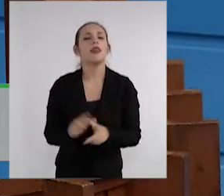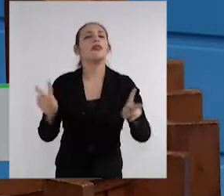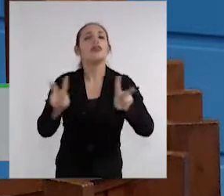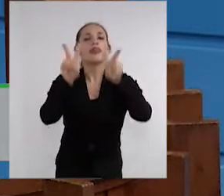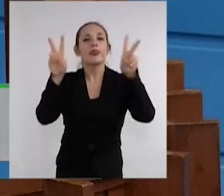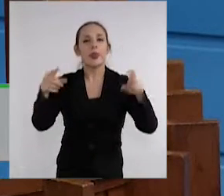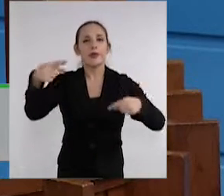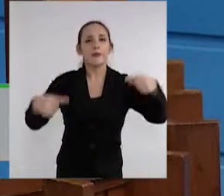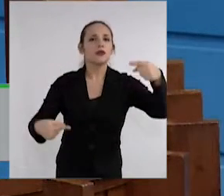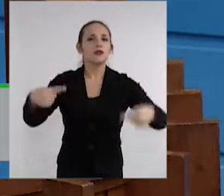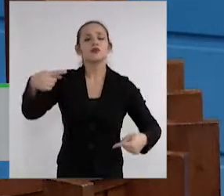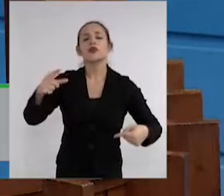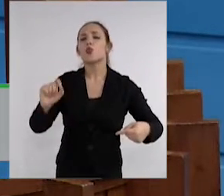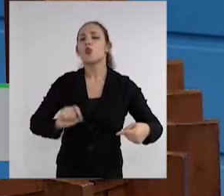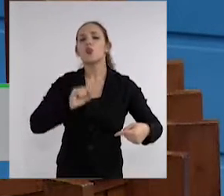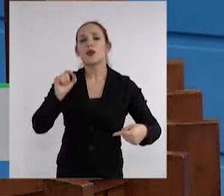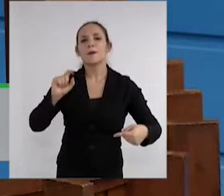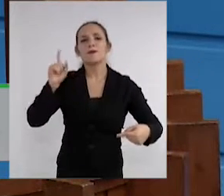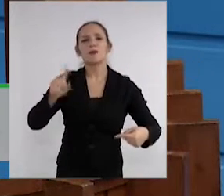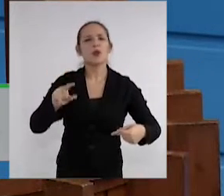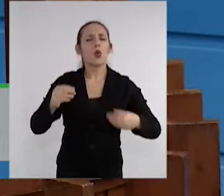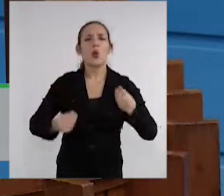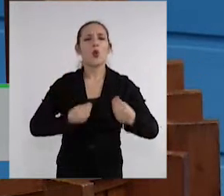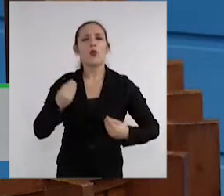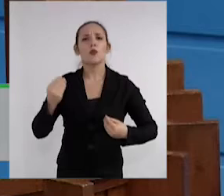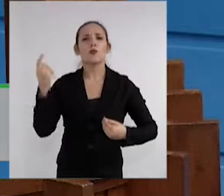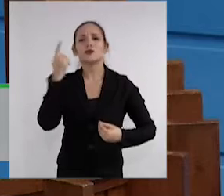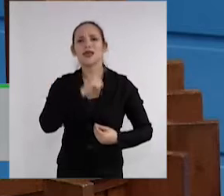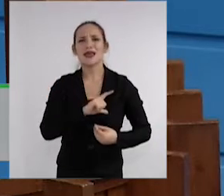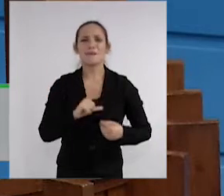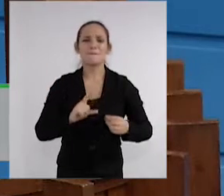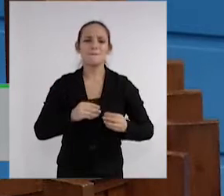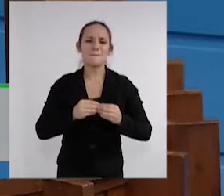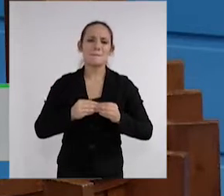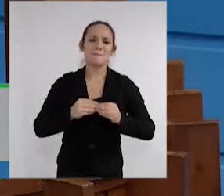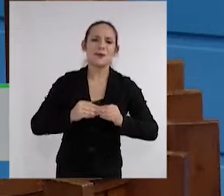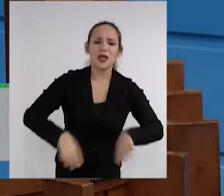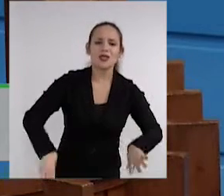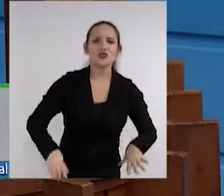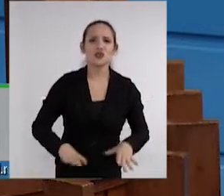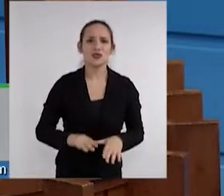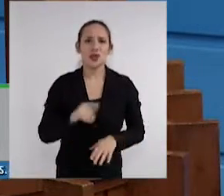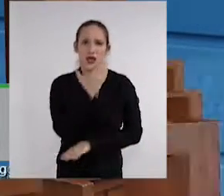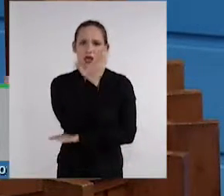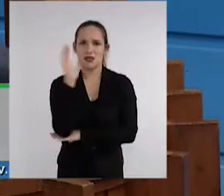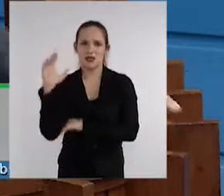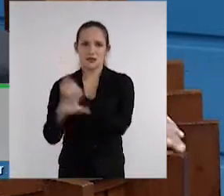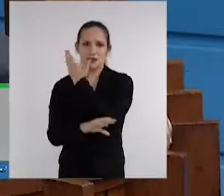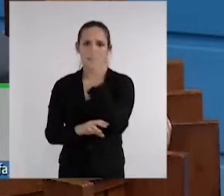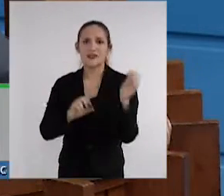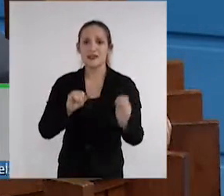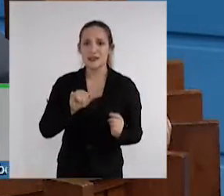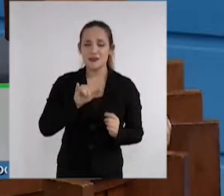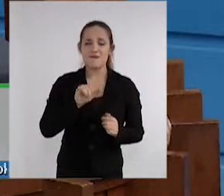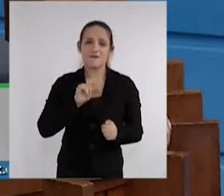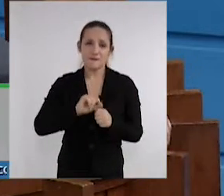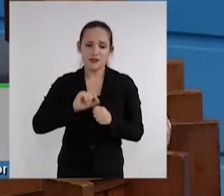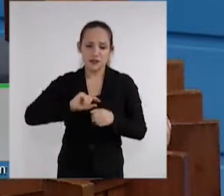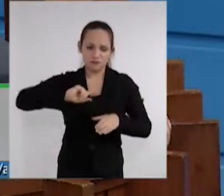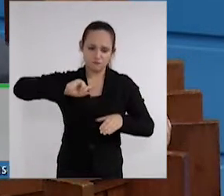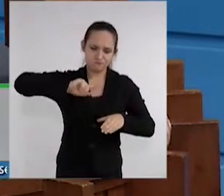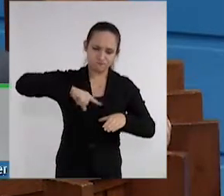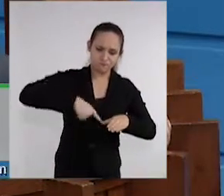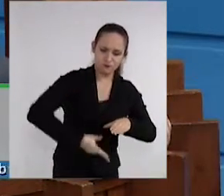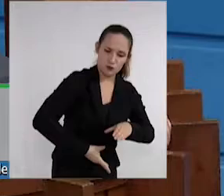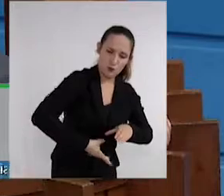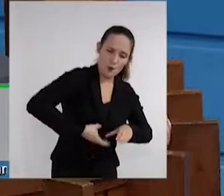discutir os impactos na extração do gás de xisto no território sul-mato-grossense, no estado de